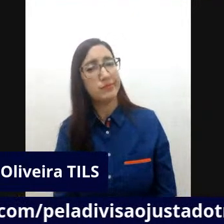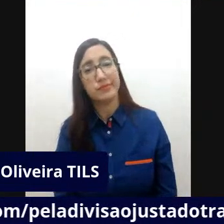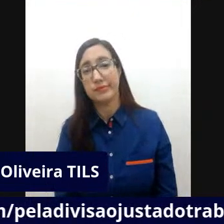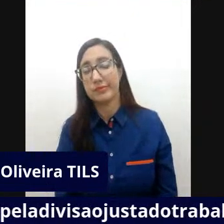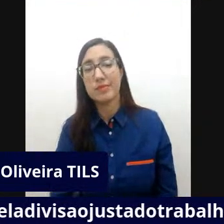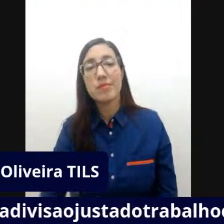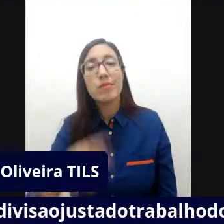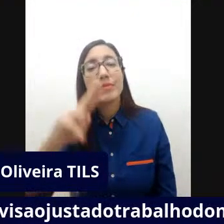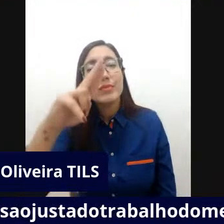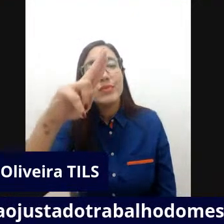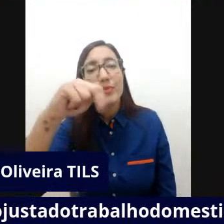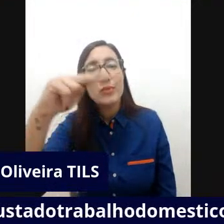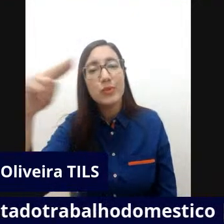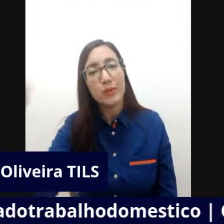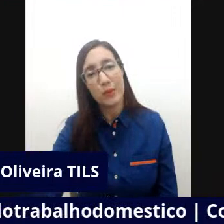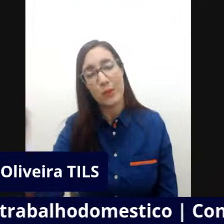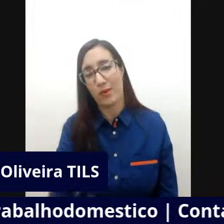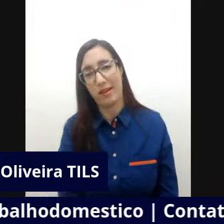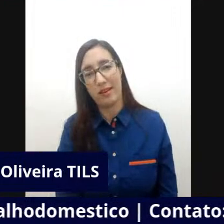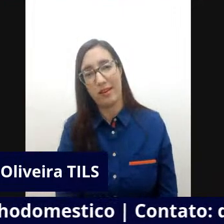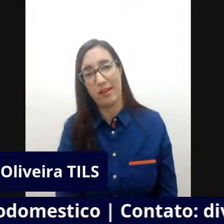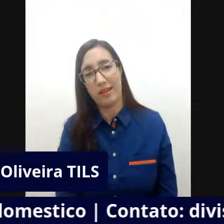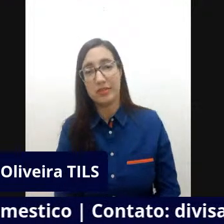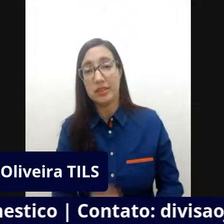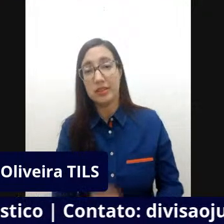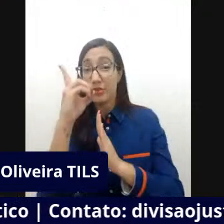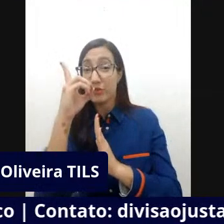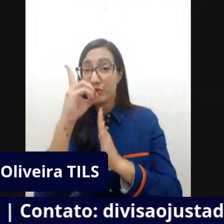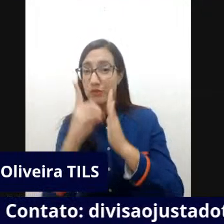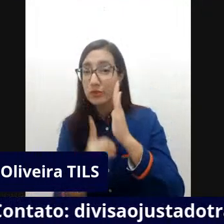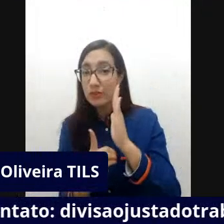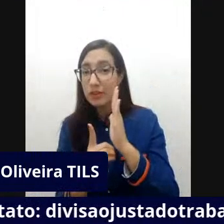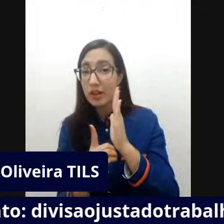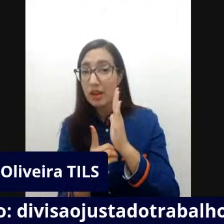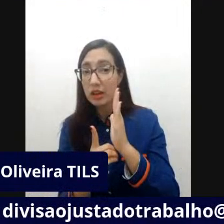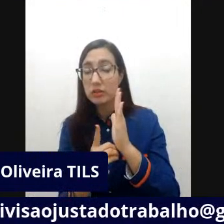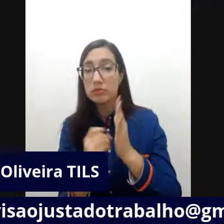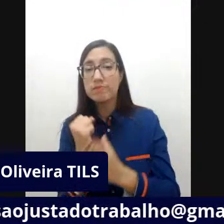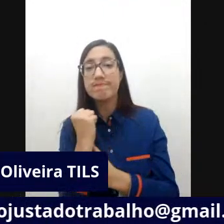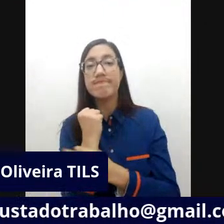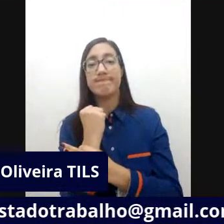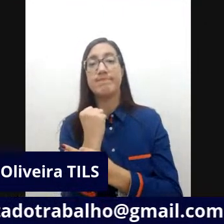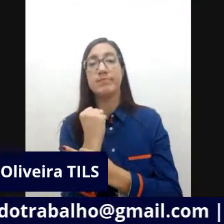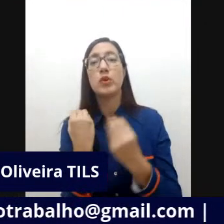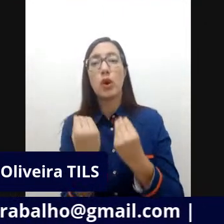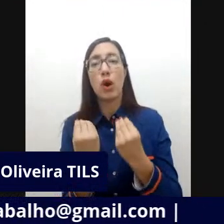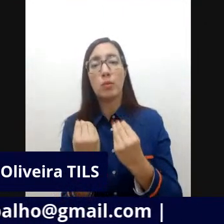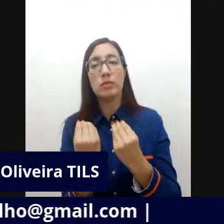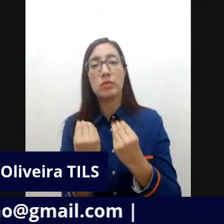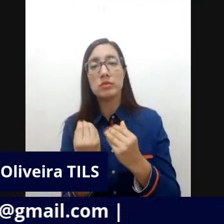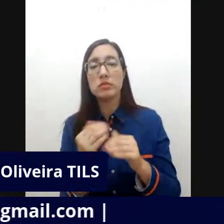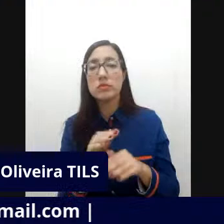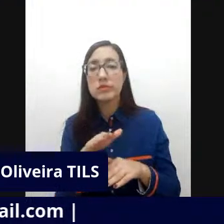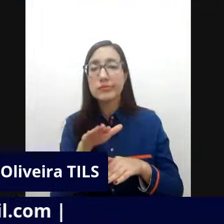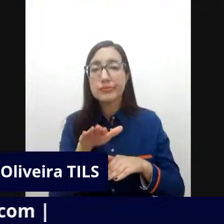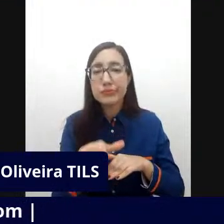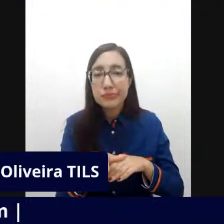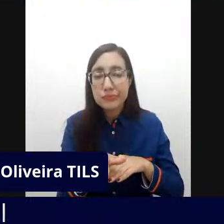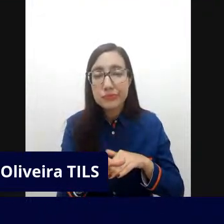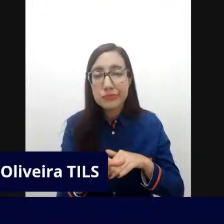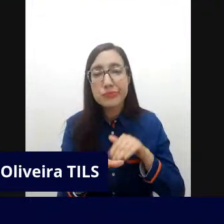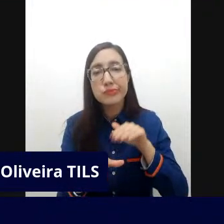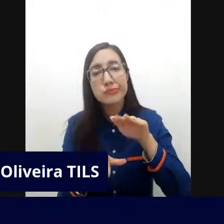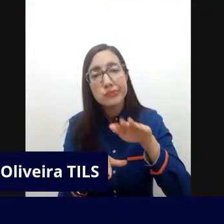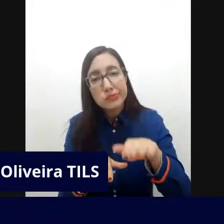que os nossos direitos chegaram aos pouquinhos, né? A cada década se conseguia alguma coisa.